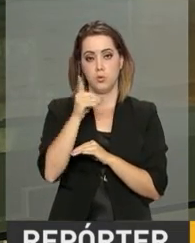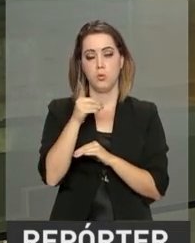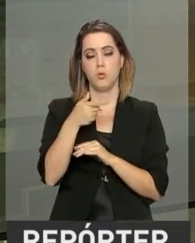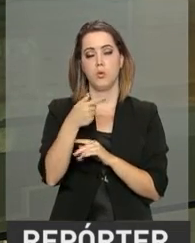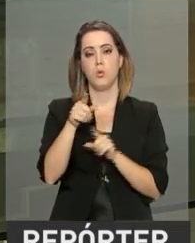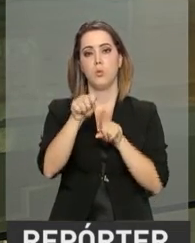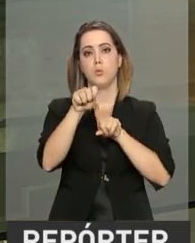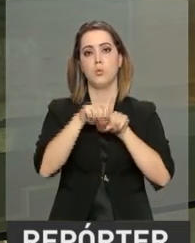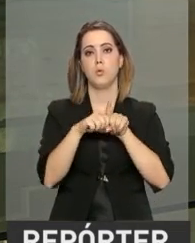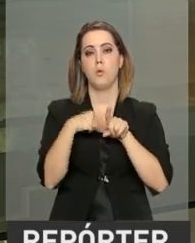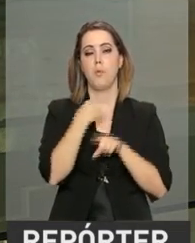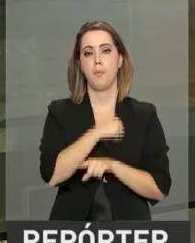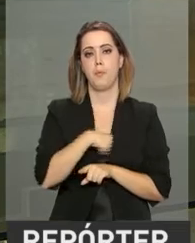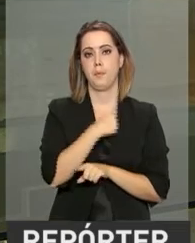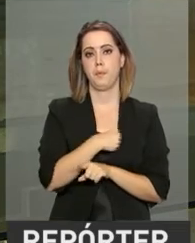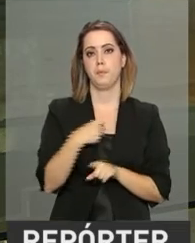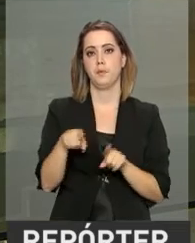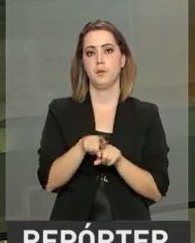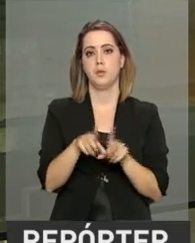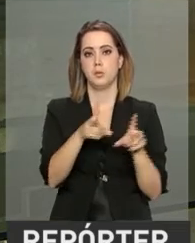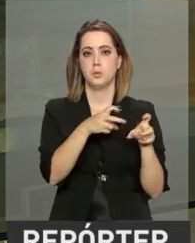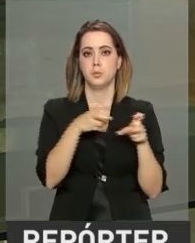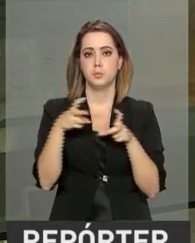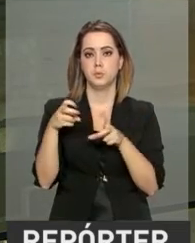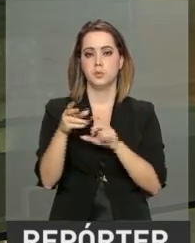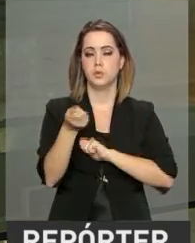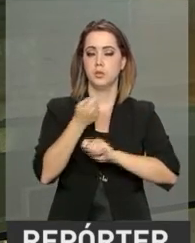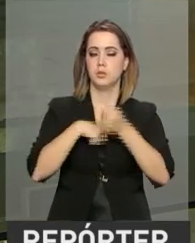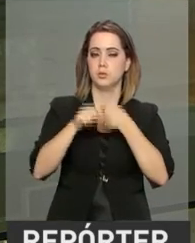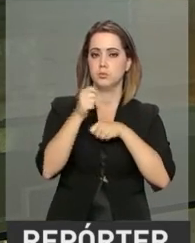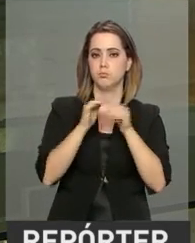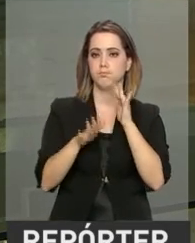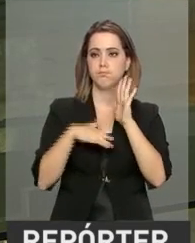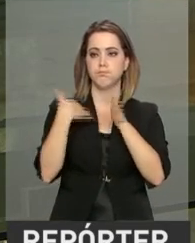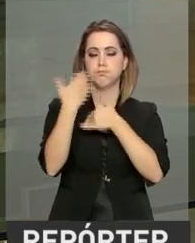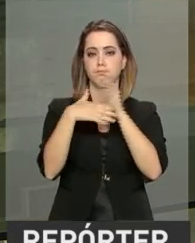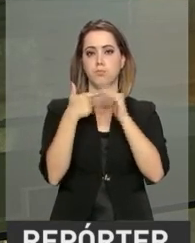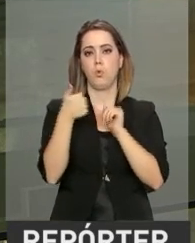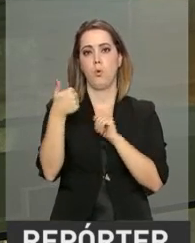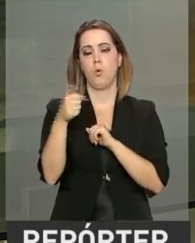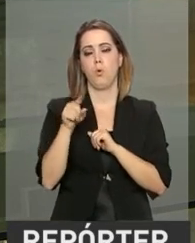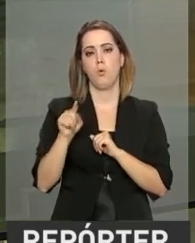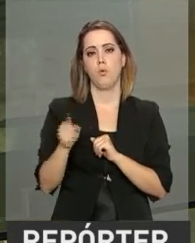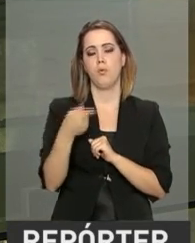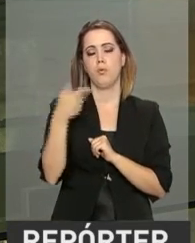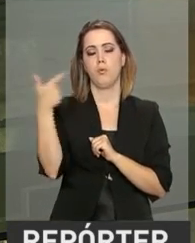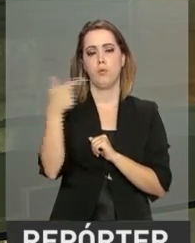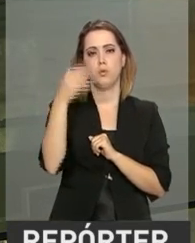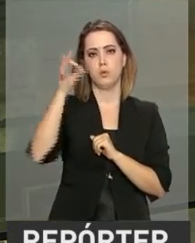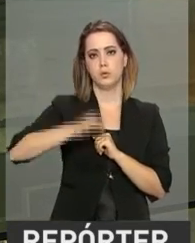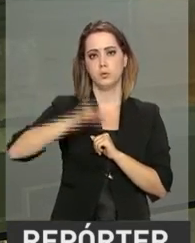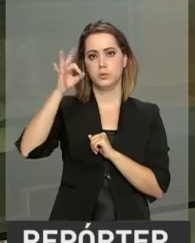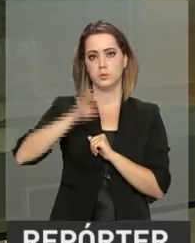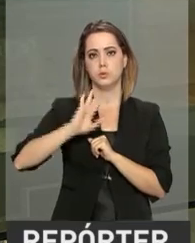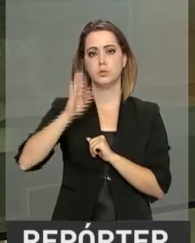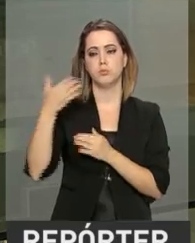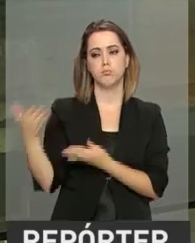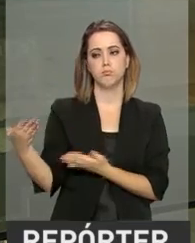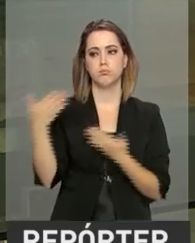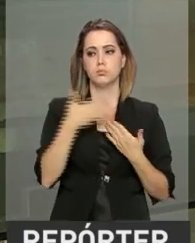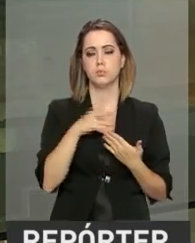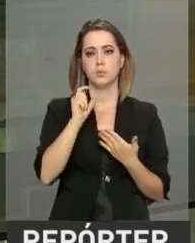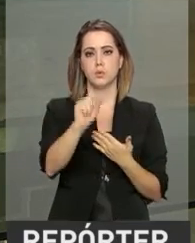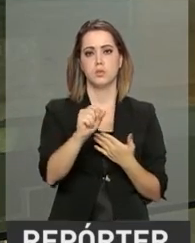agosto prevê por exemplo que a economia brasileira vai crescer no ano que vem 1,2 por cento e já traz o